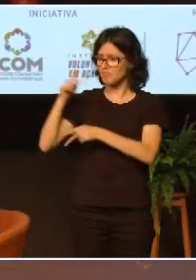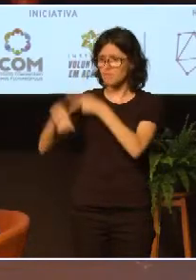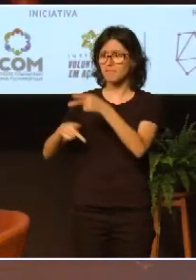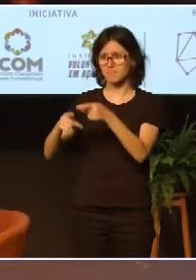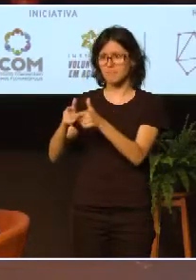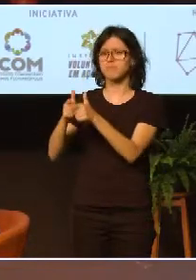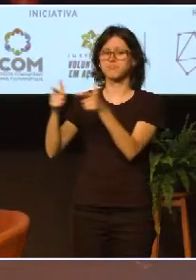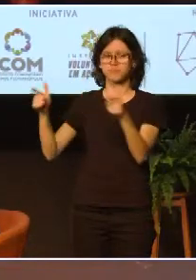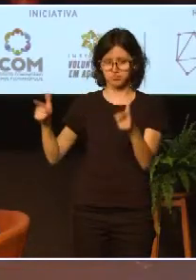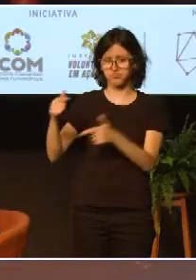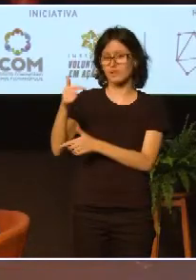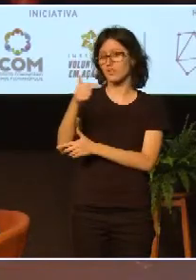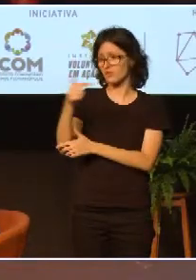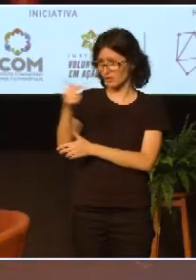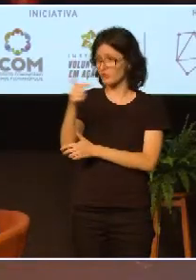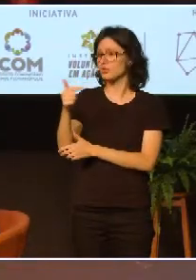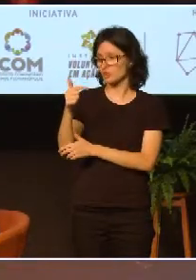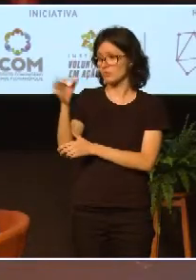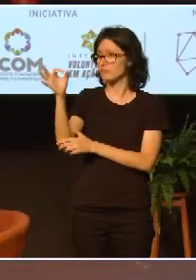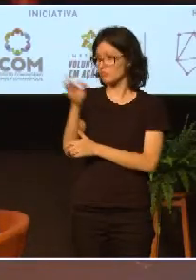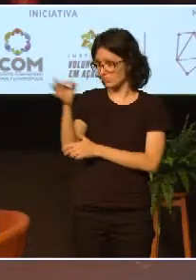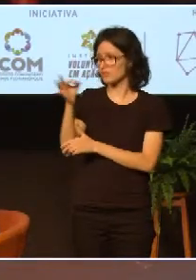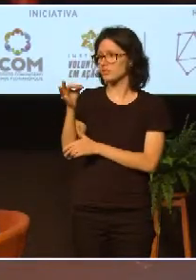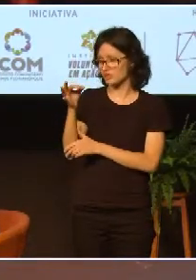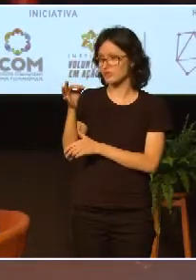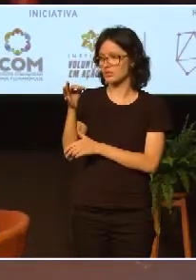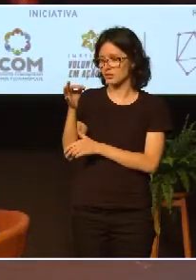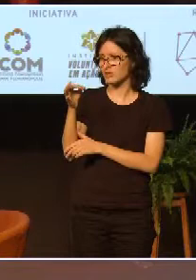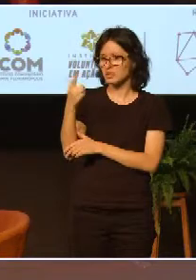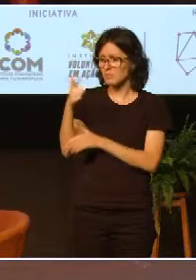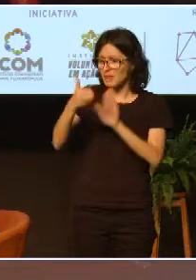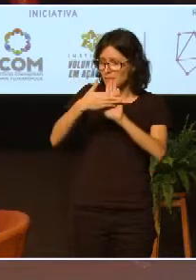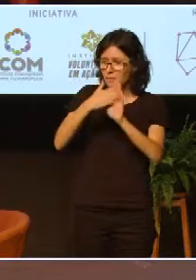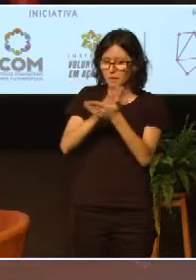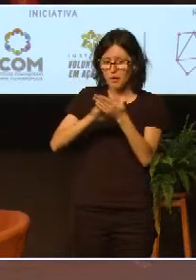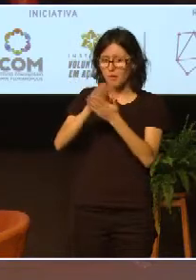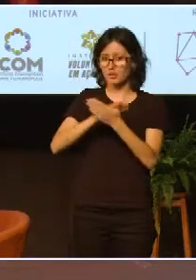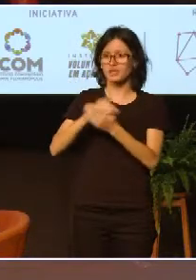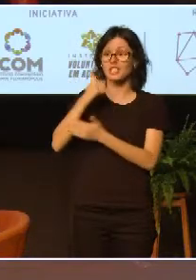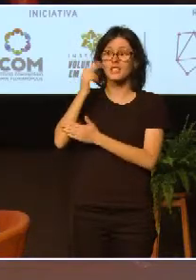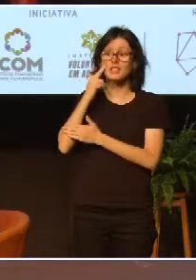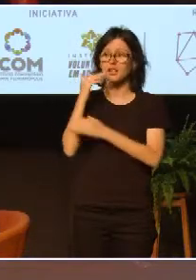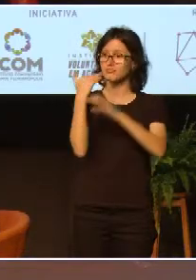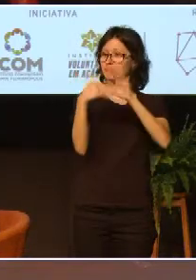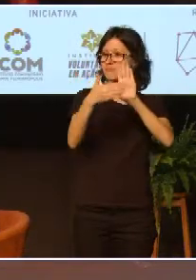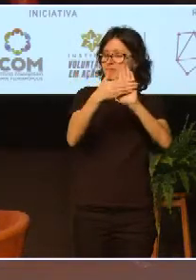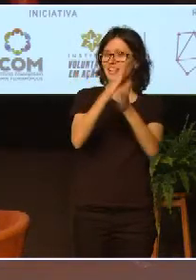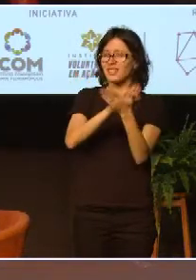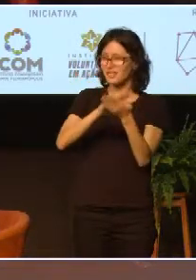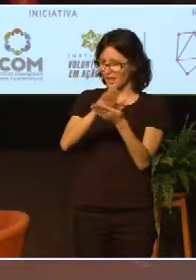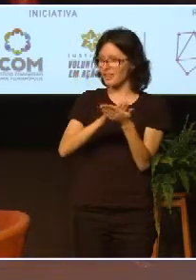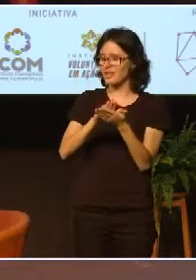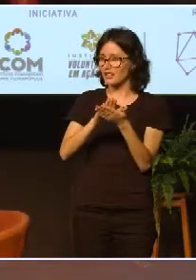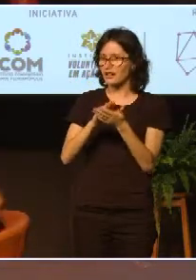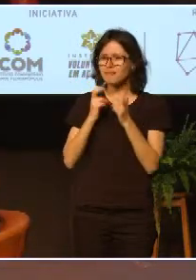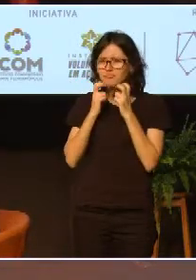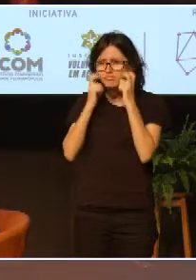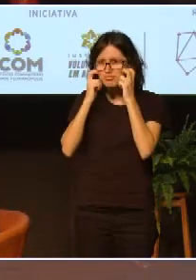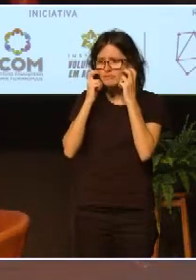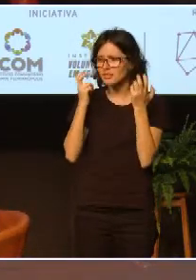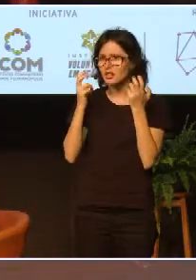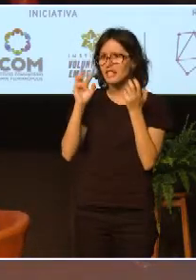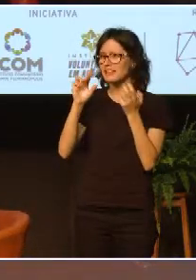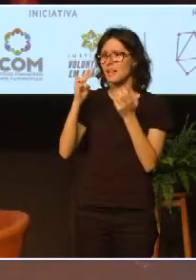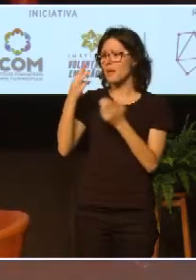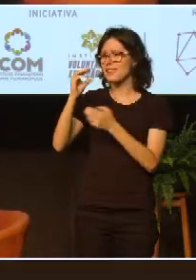país africano, não ter propostas de um acordo, né, em que o mundo está olhando para essa questão? Isso é uma vergonha que não é daqui a